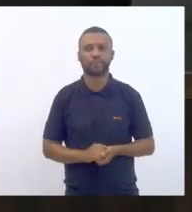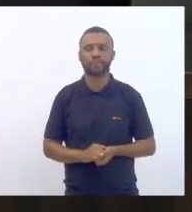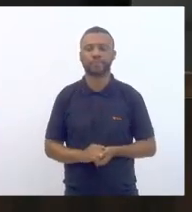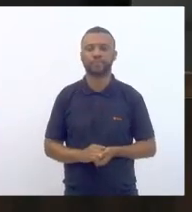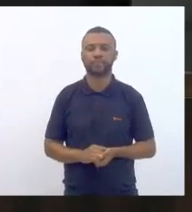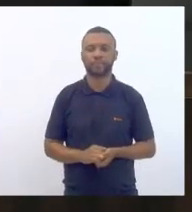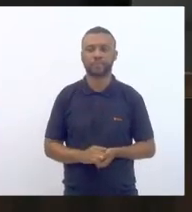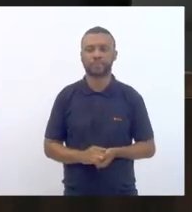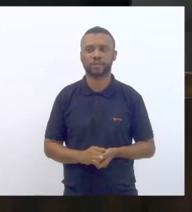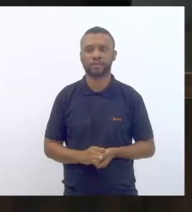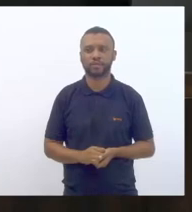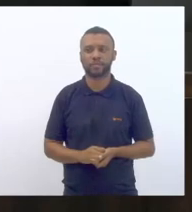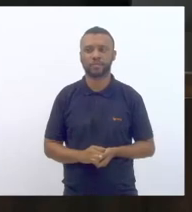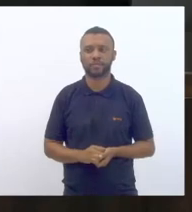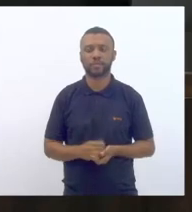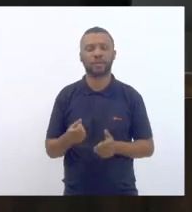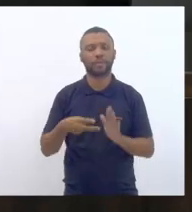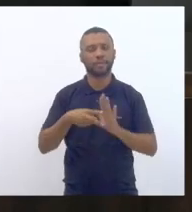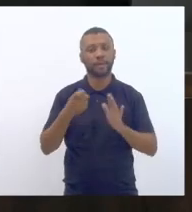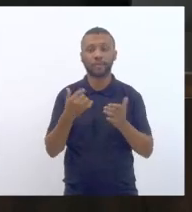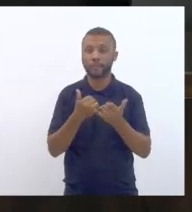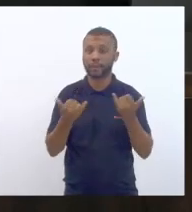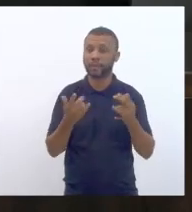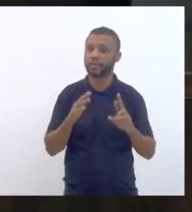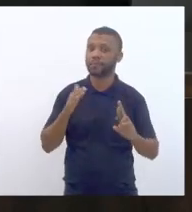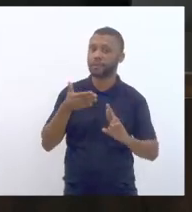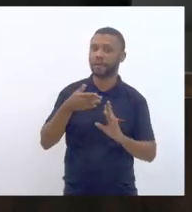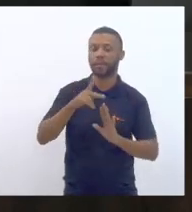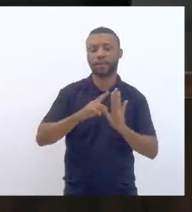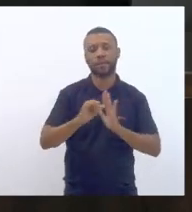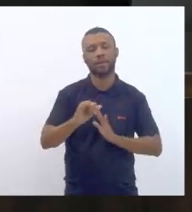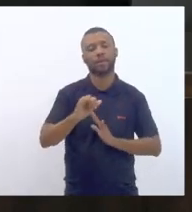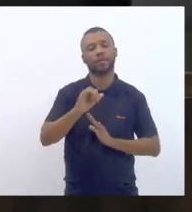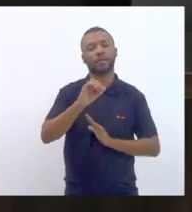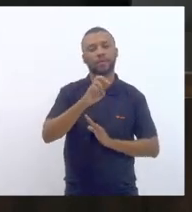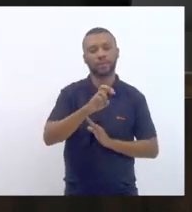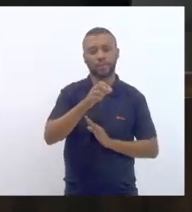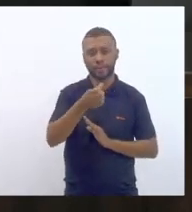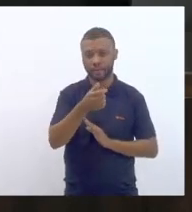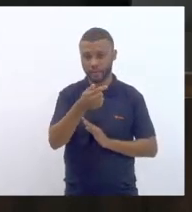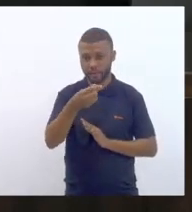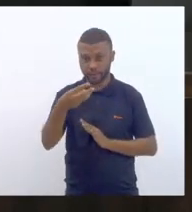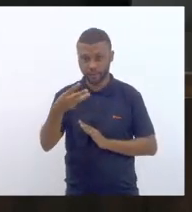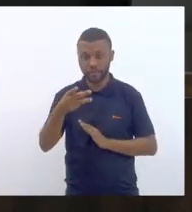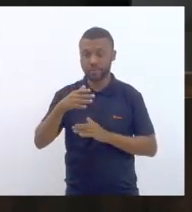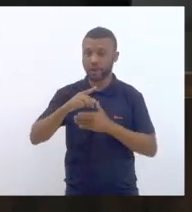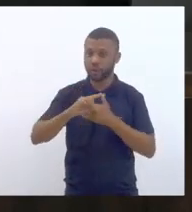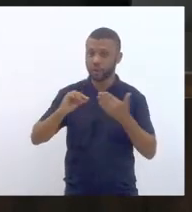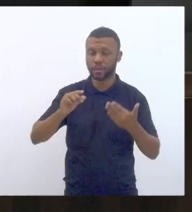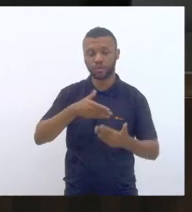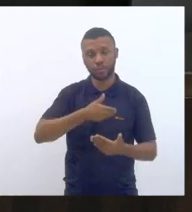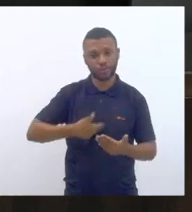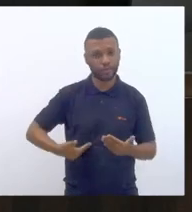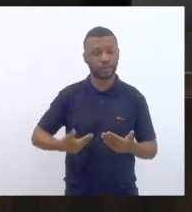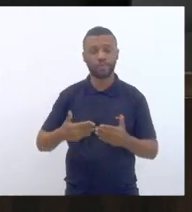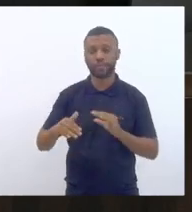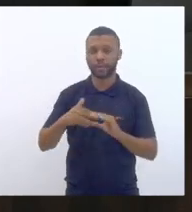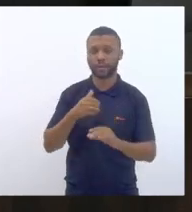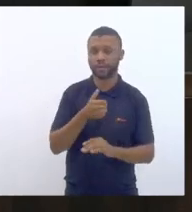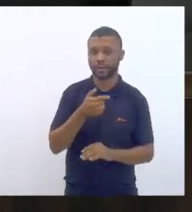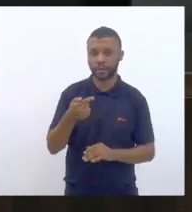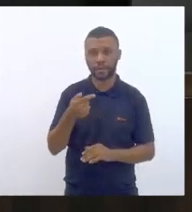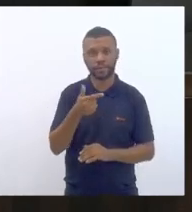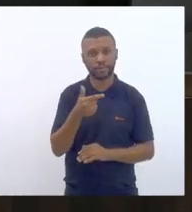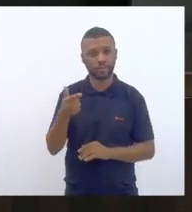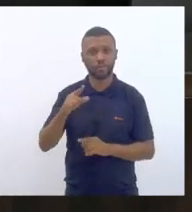Marcelo Dino. Veto parcial aposto ao projeto de lei 5673 de 22, de autoria do Poder Executivo, mensagem 1722, que altera